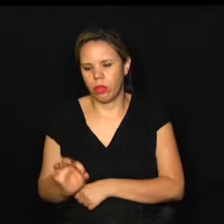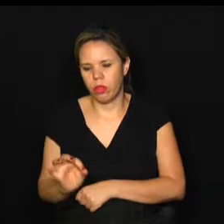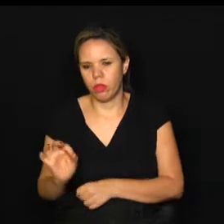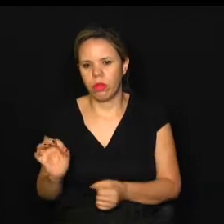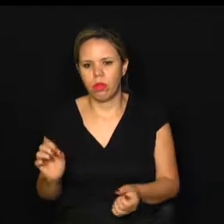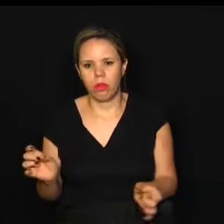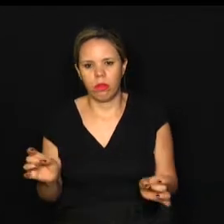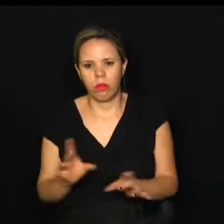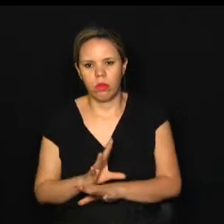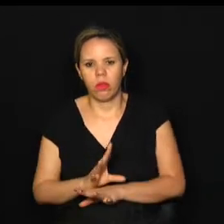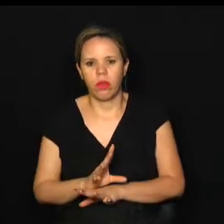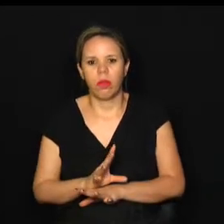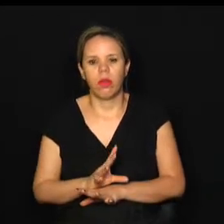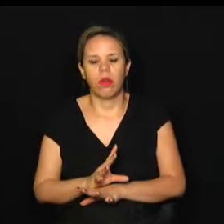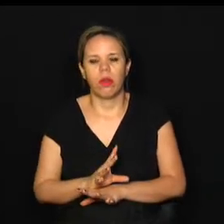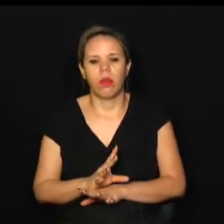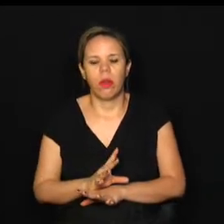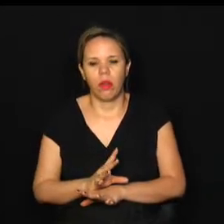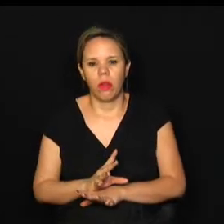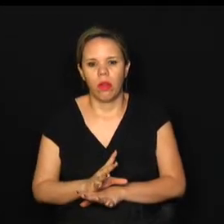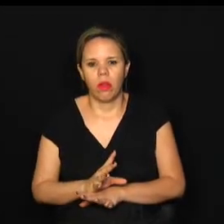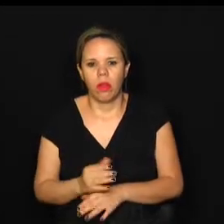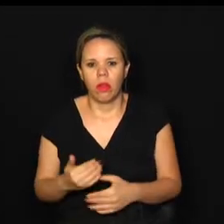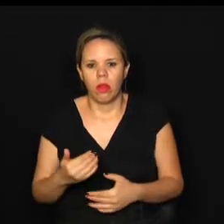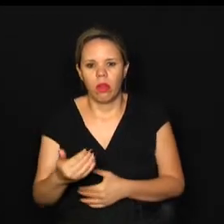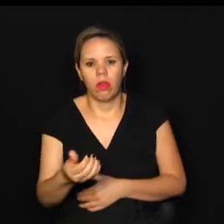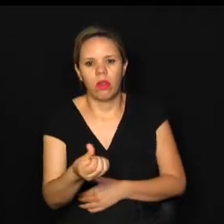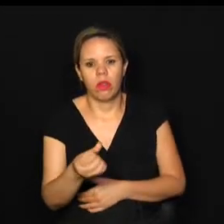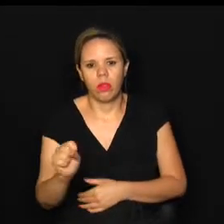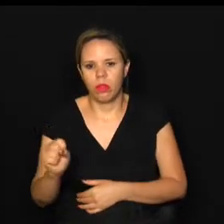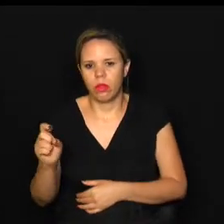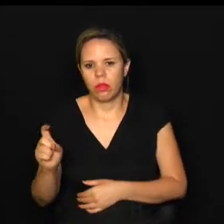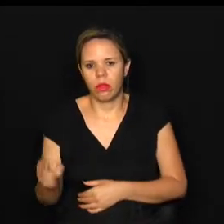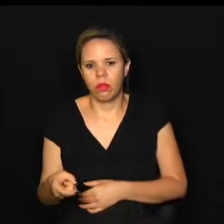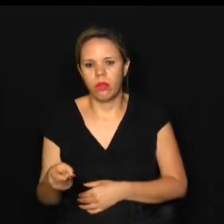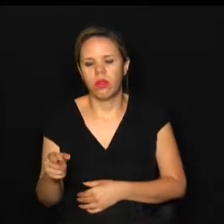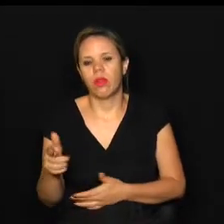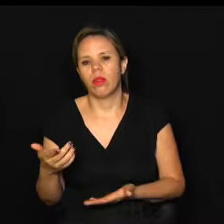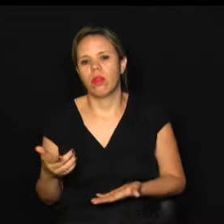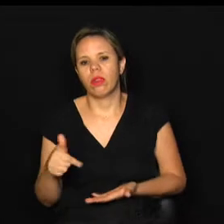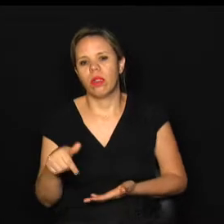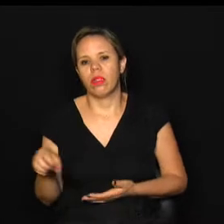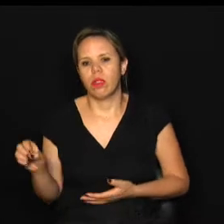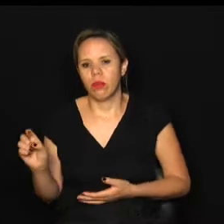da dívida, a previsão orçamentária é de 68.700.000,